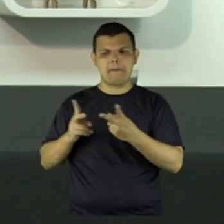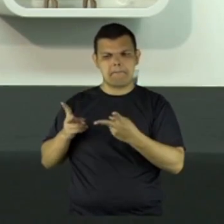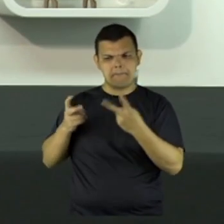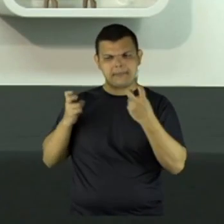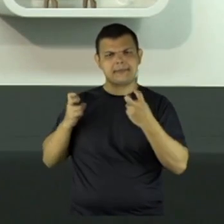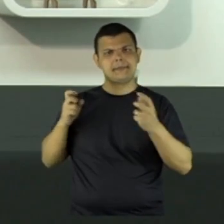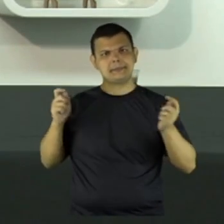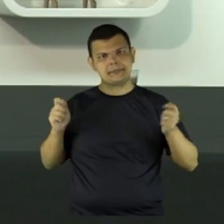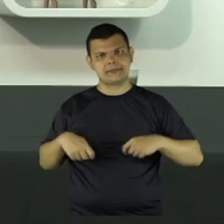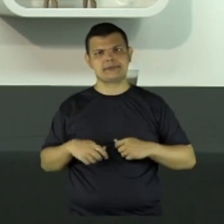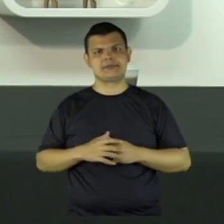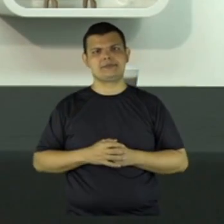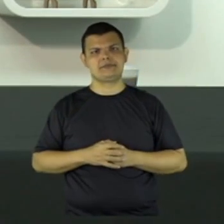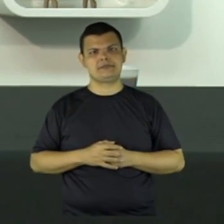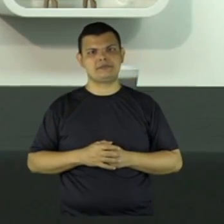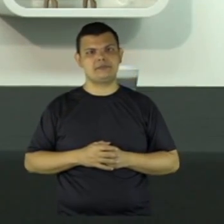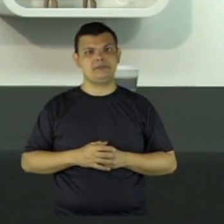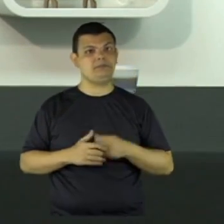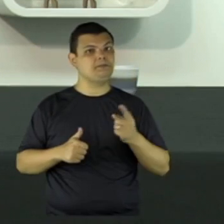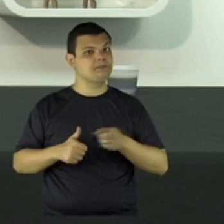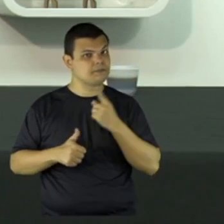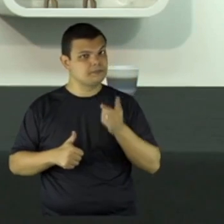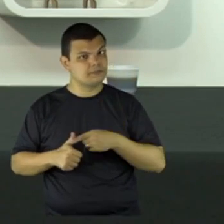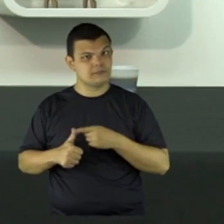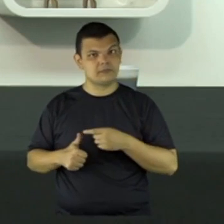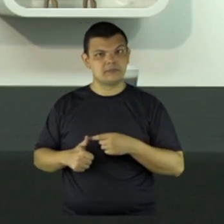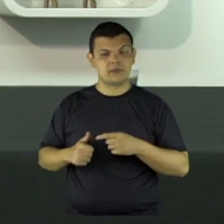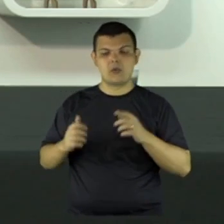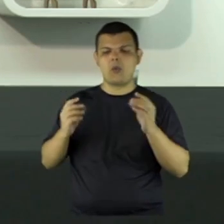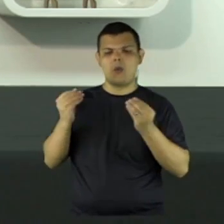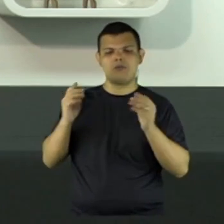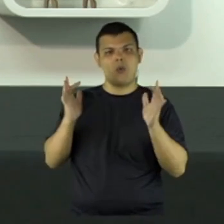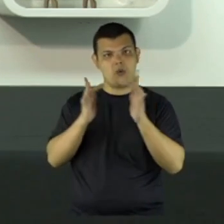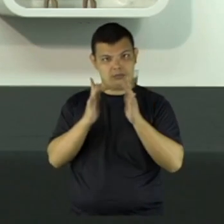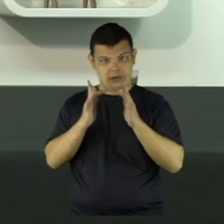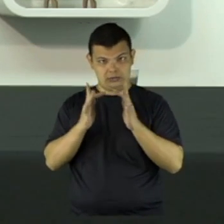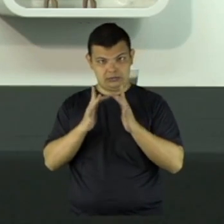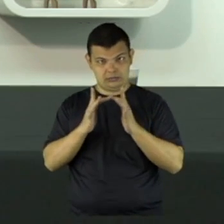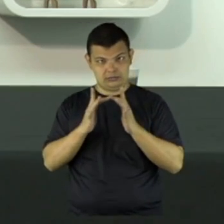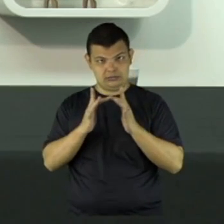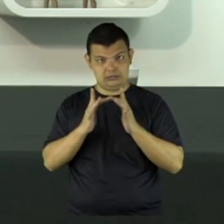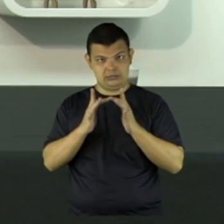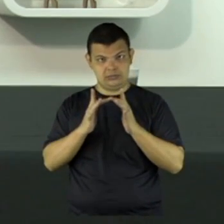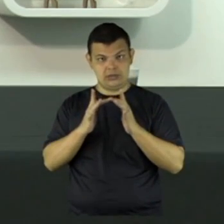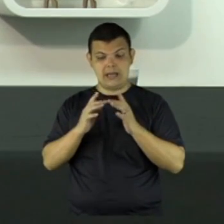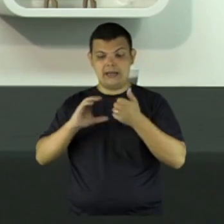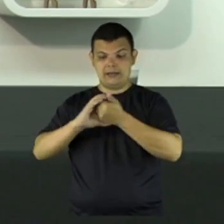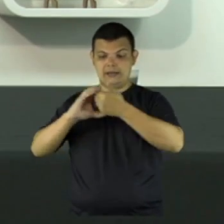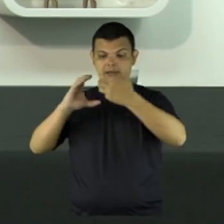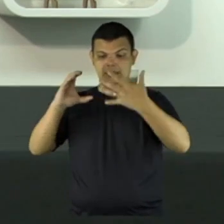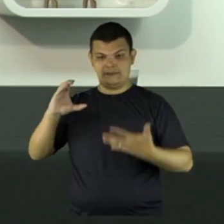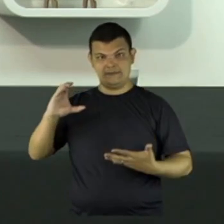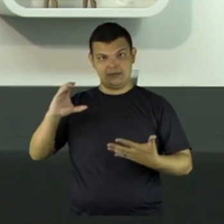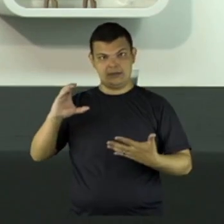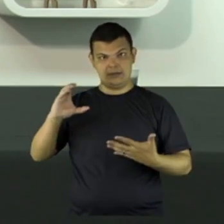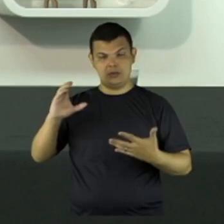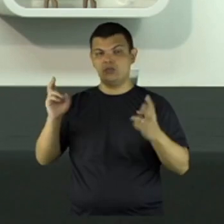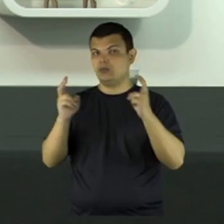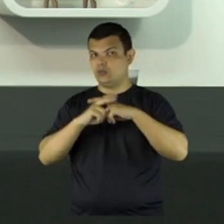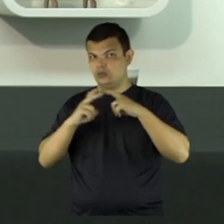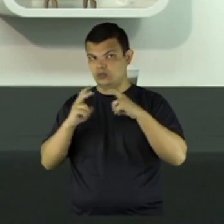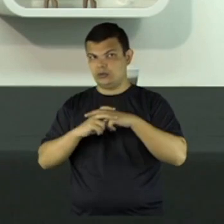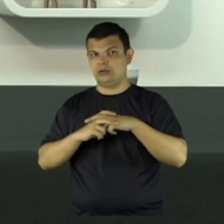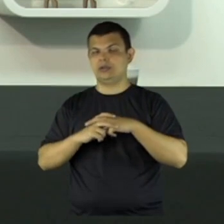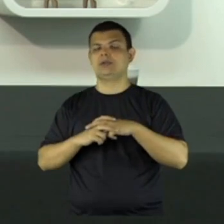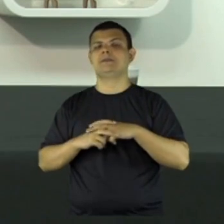identificadas, primeiro, quanto à sua forma de contato, ou seja, a classificação de uma luta quanto ao